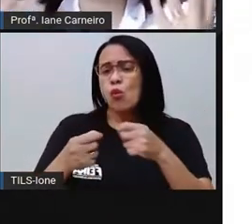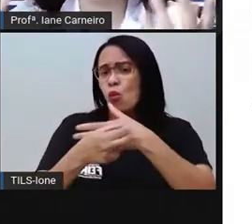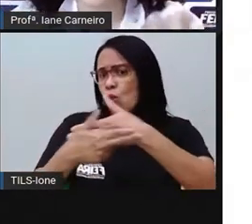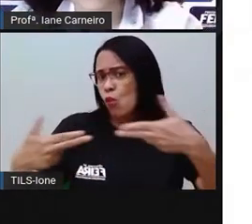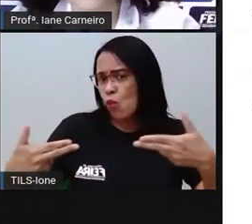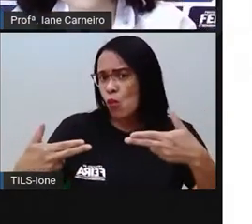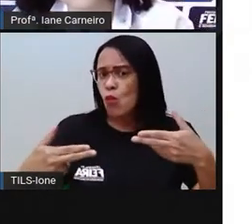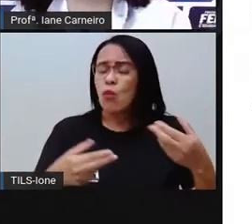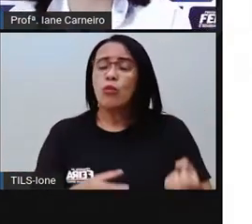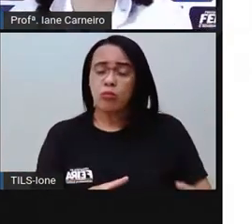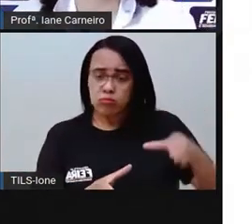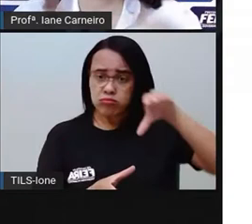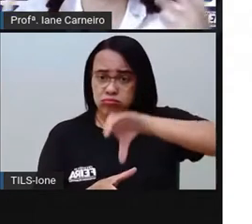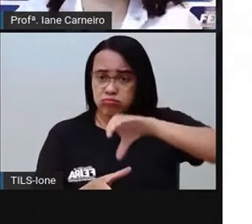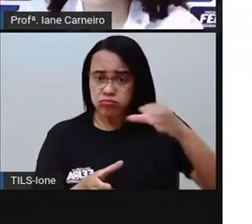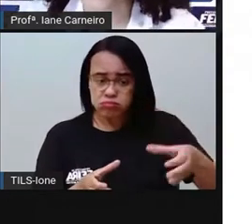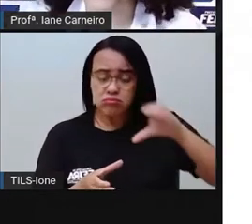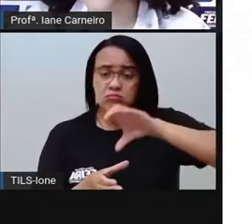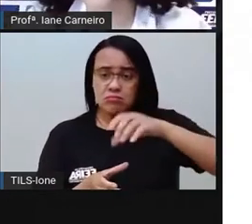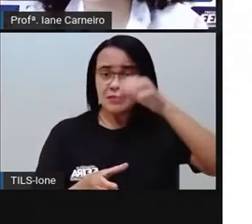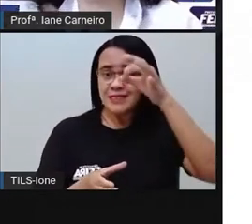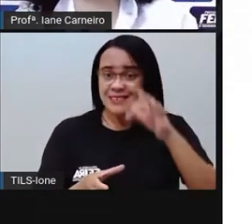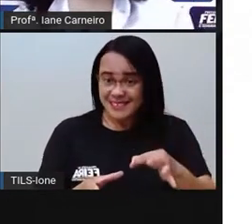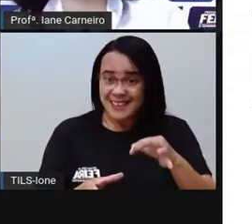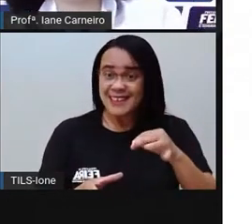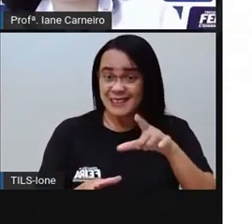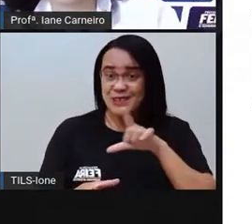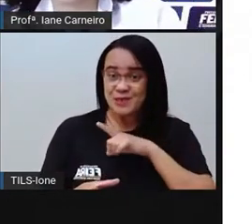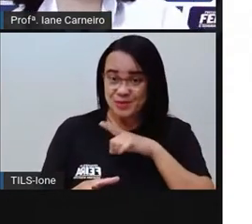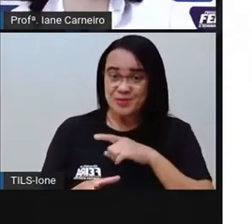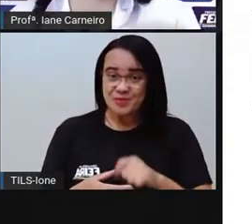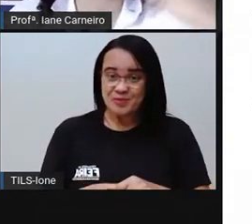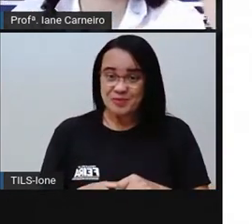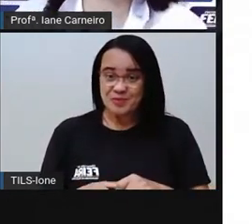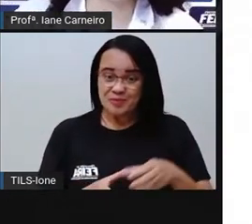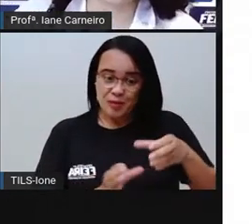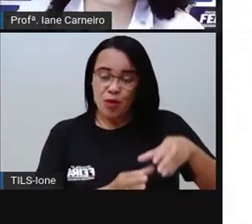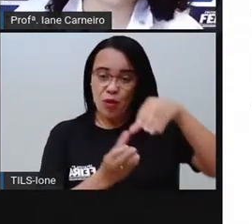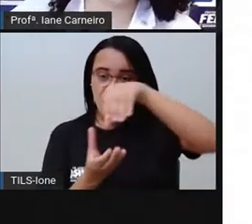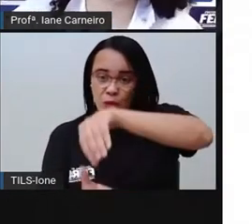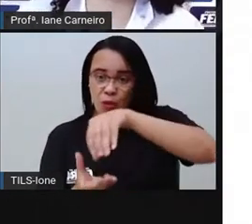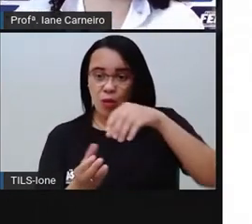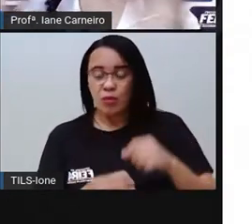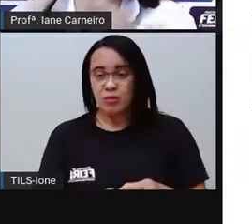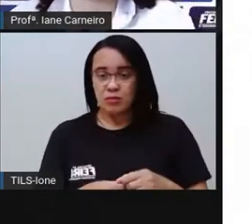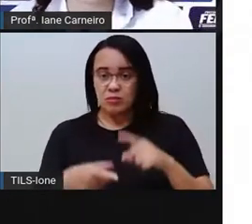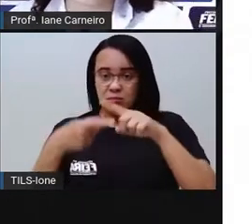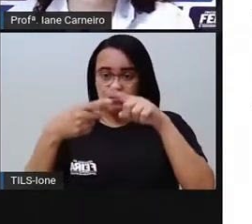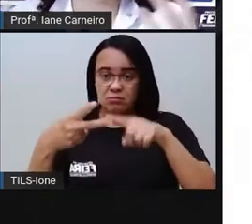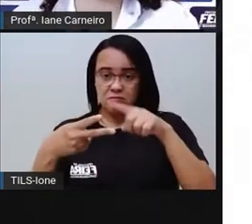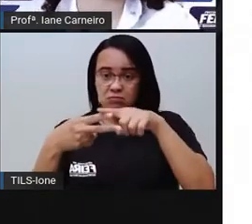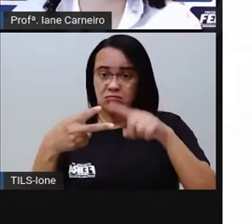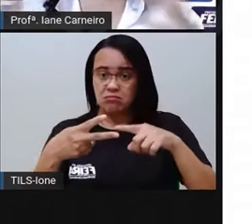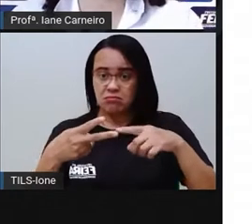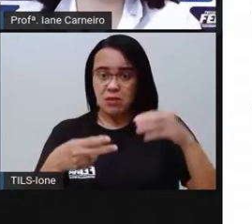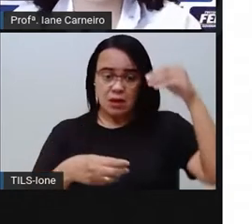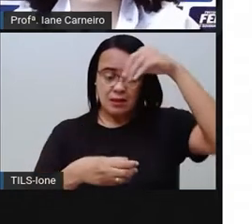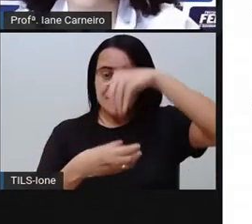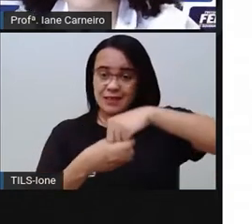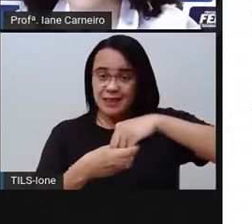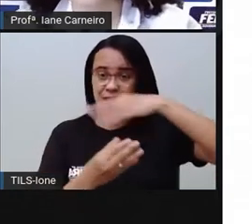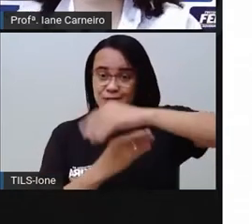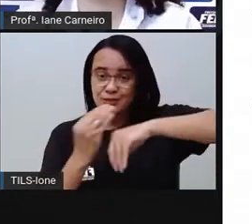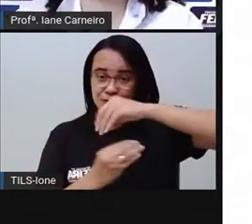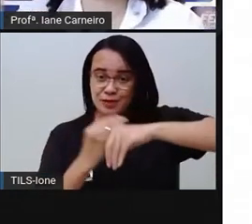as quantidades dos produtos, quanto de vinagre, quanto de bicarbonato a gente vai precisar colocar no